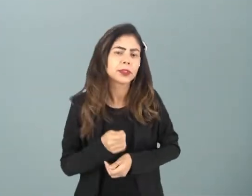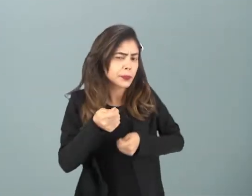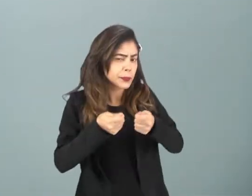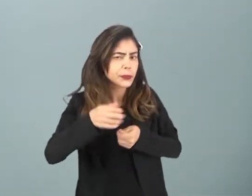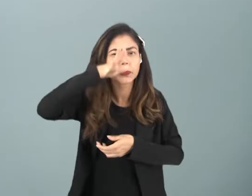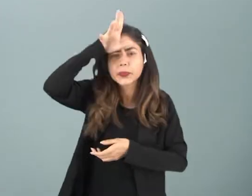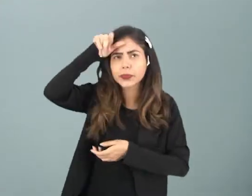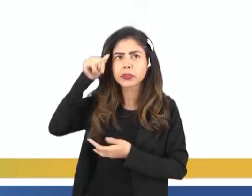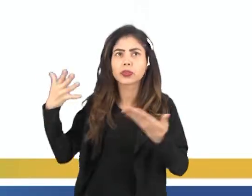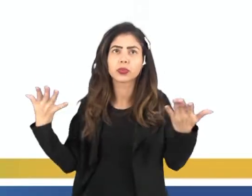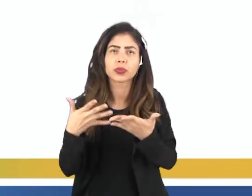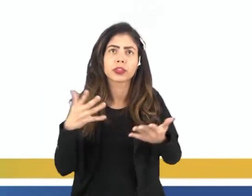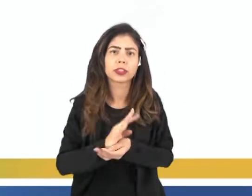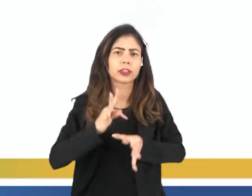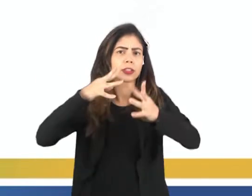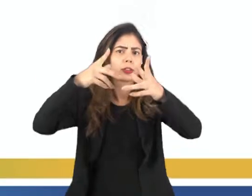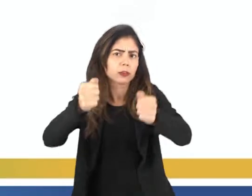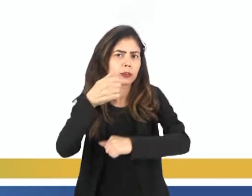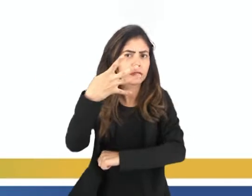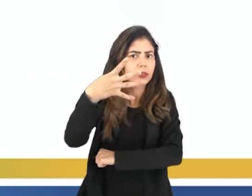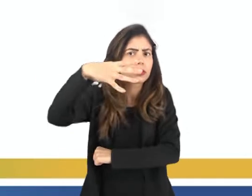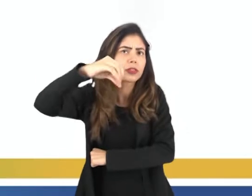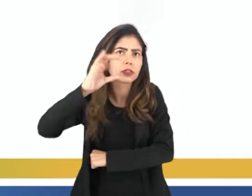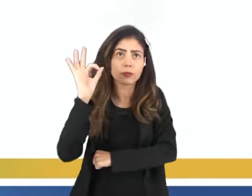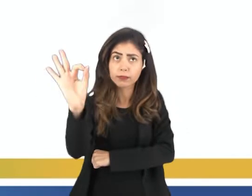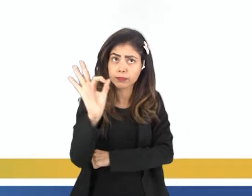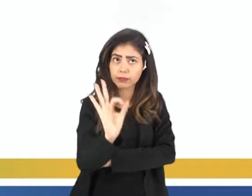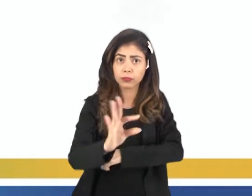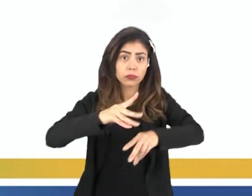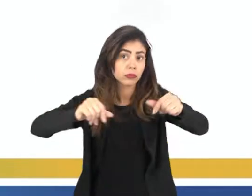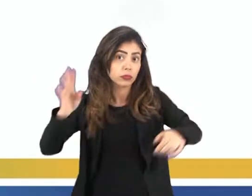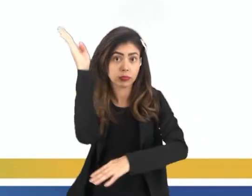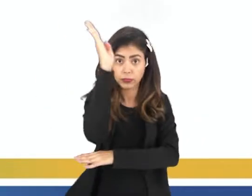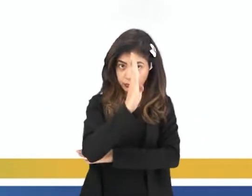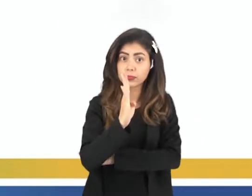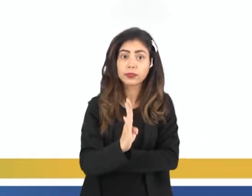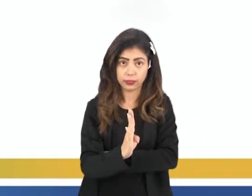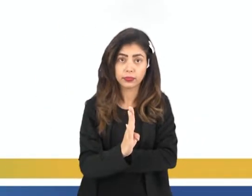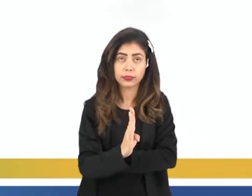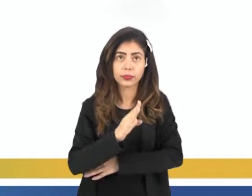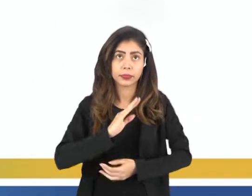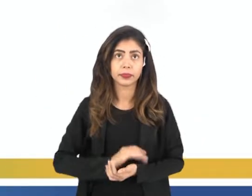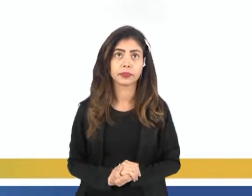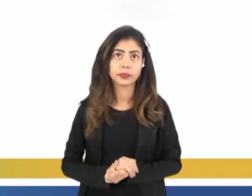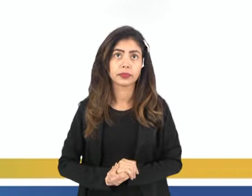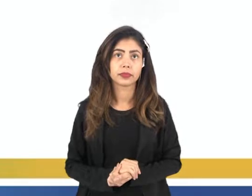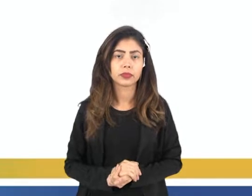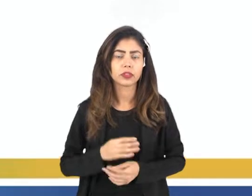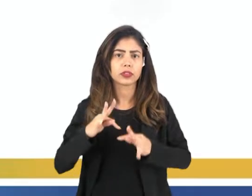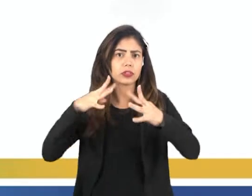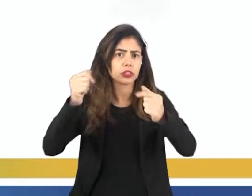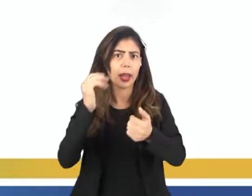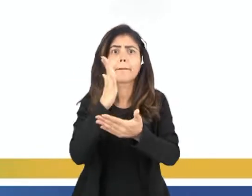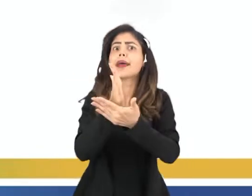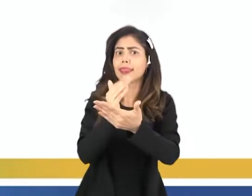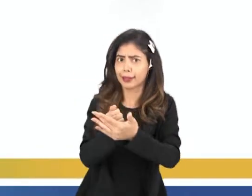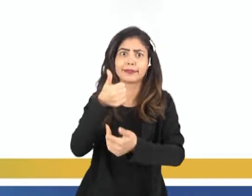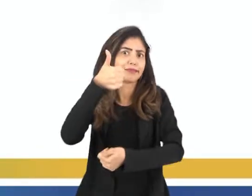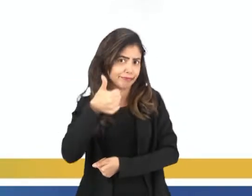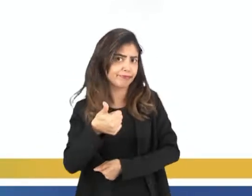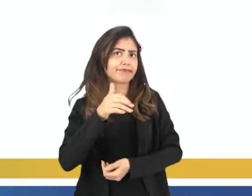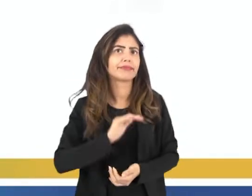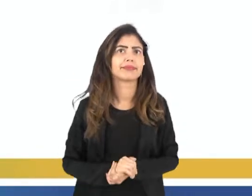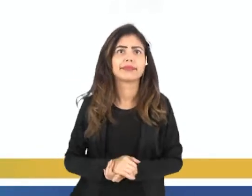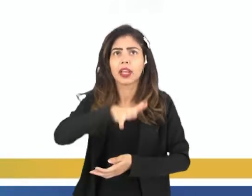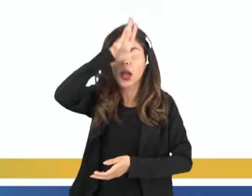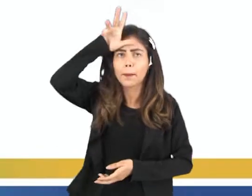bioma amazônico ocupa cerca de 49% do território brasileiro, praticamente a metade, não é mesmo?